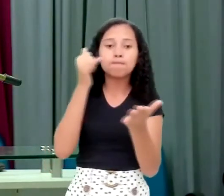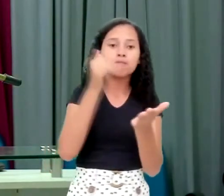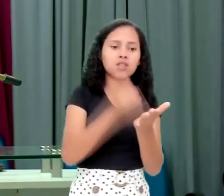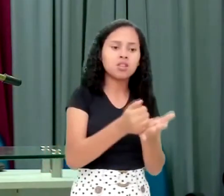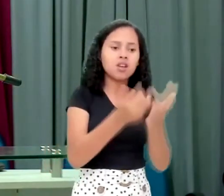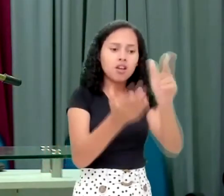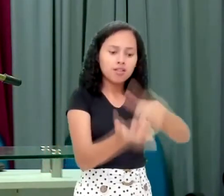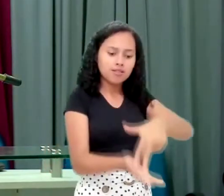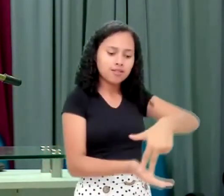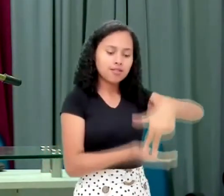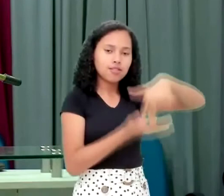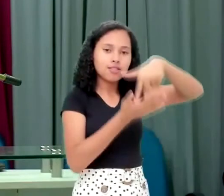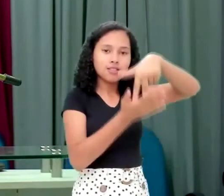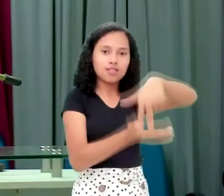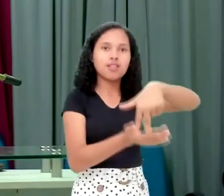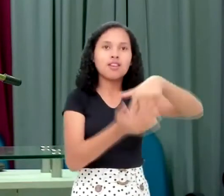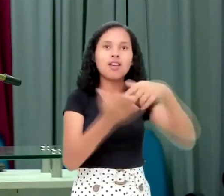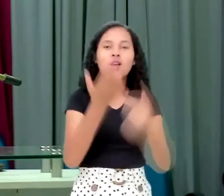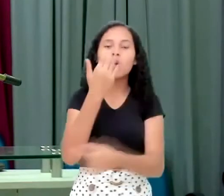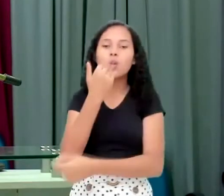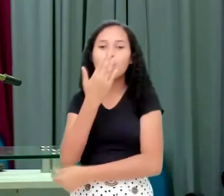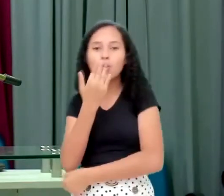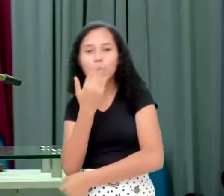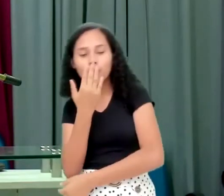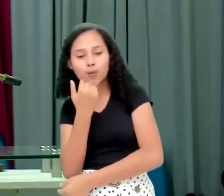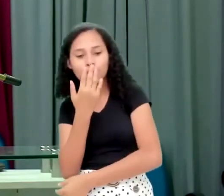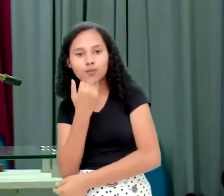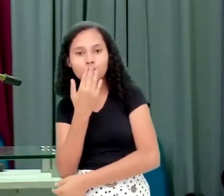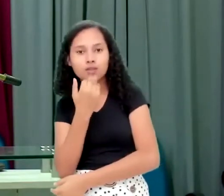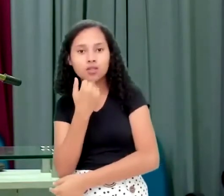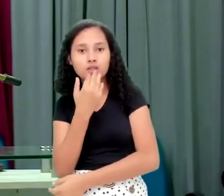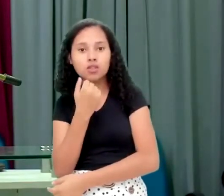levantou-se, aleluia, e comeu, se alimentou, e